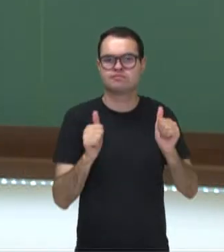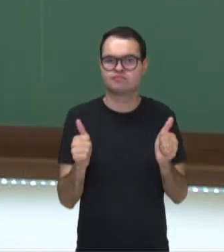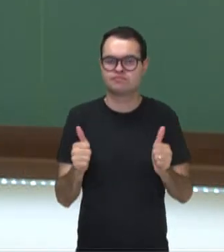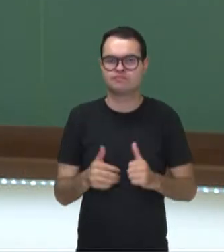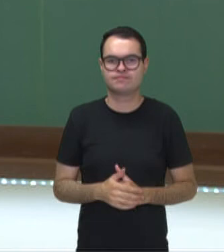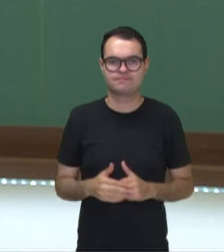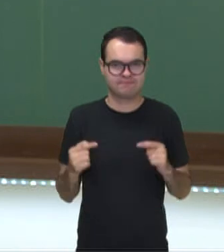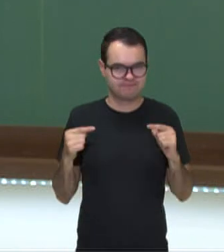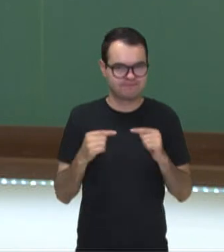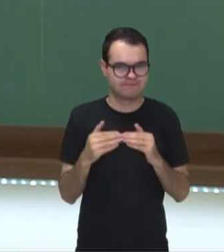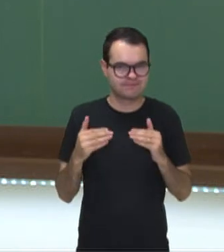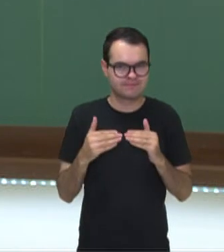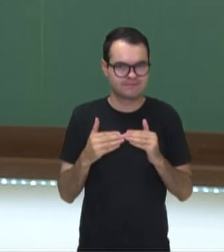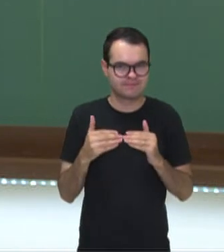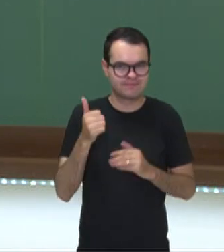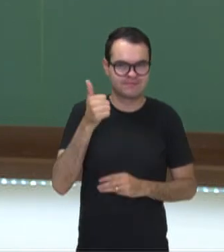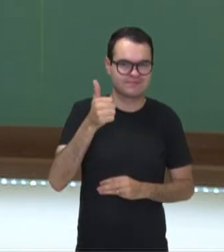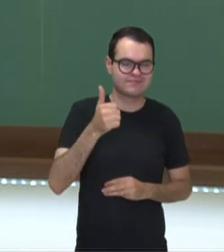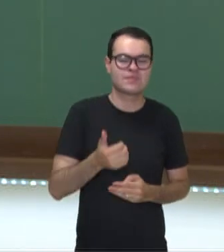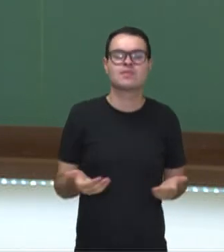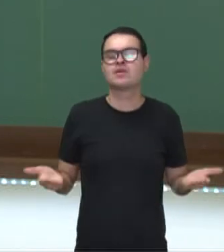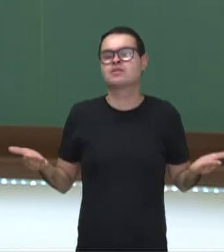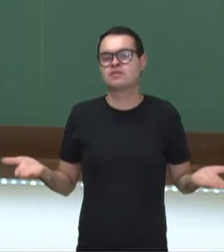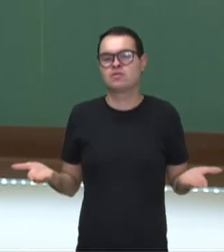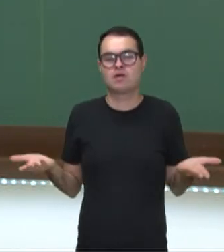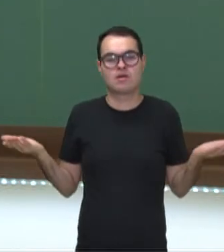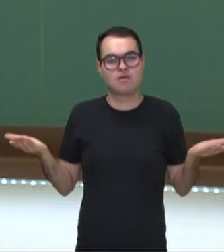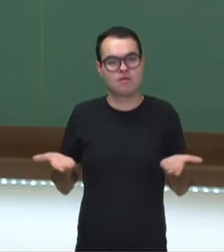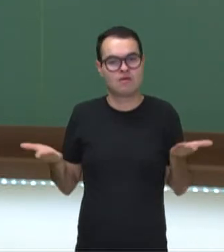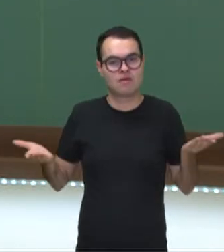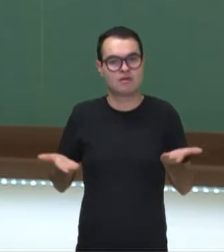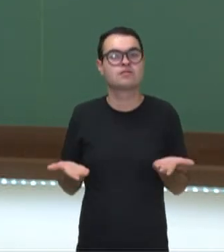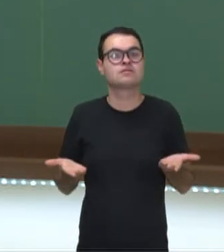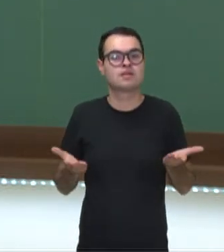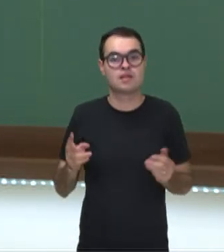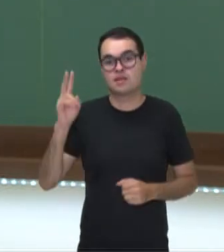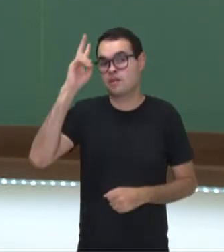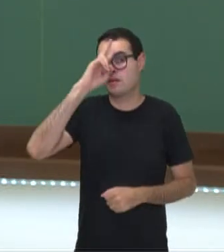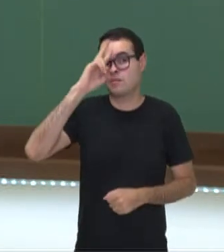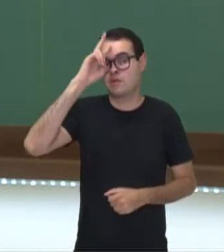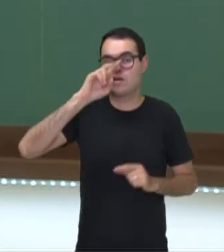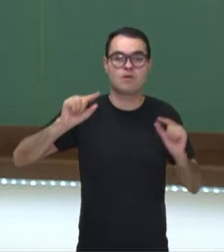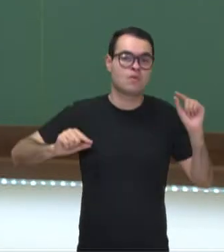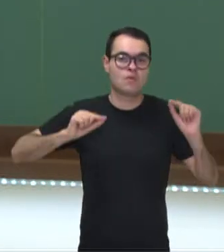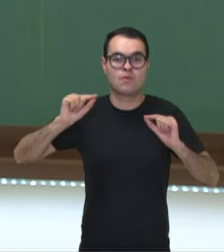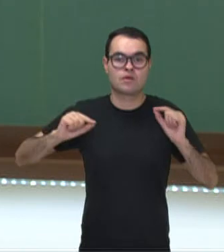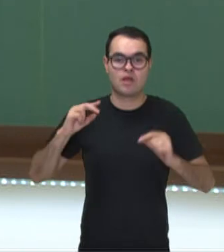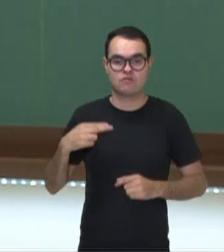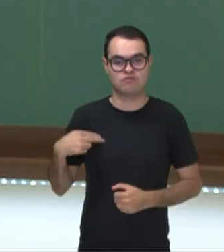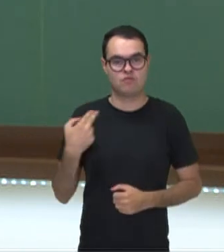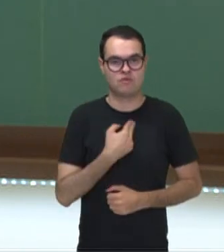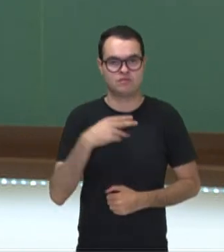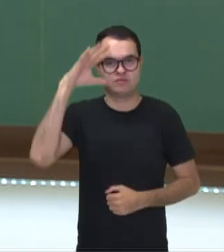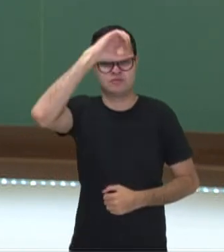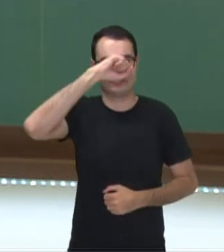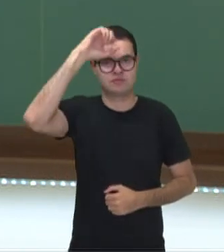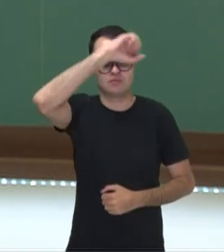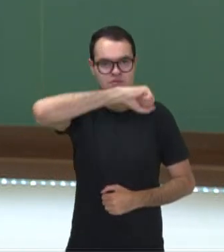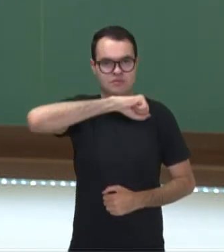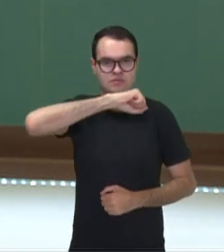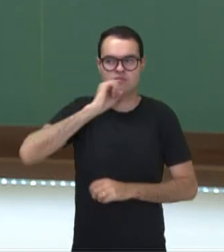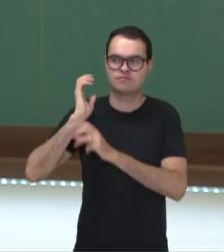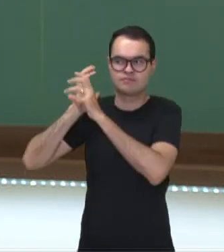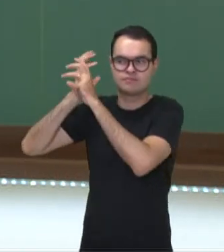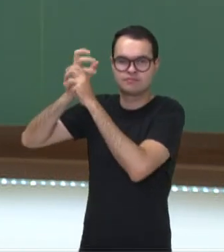De acordo? Então, agora vamos lembrar o que nós outros aprendemos. O que